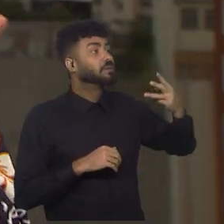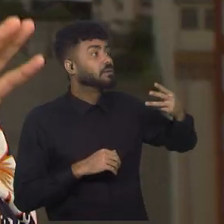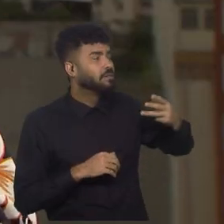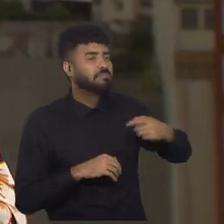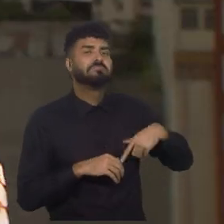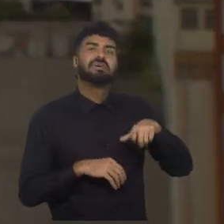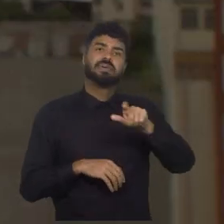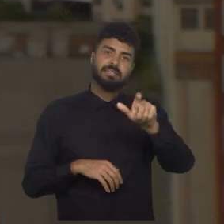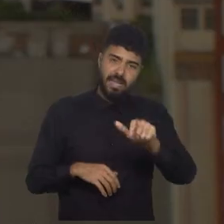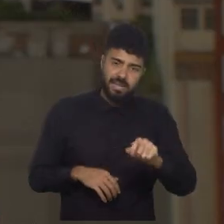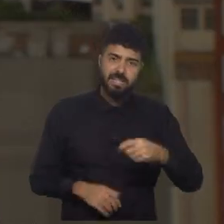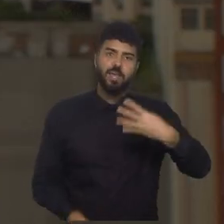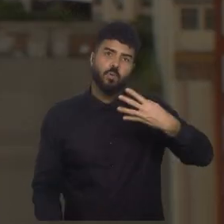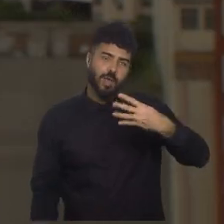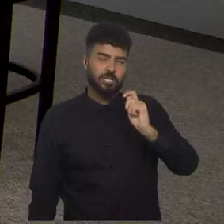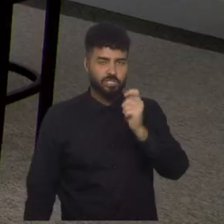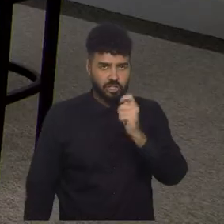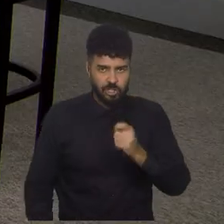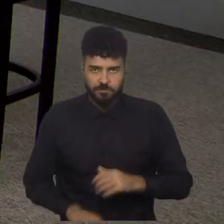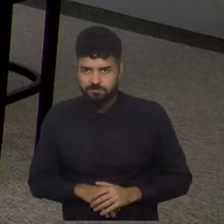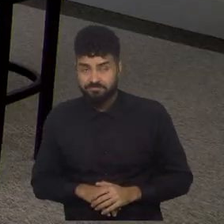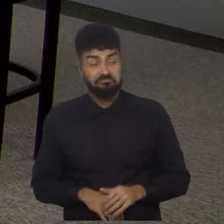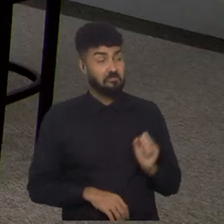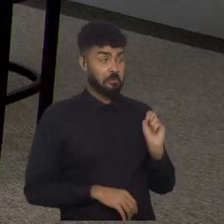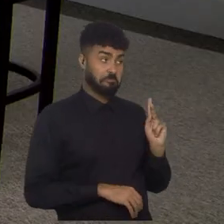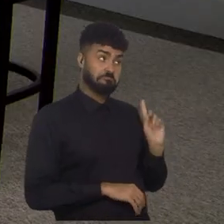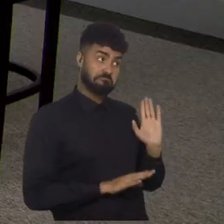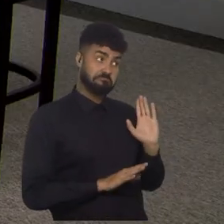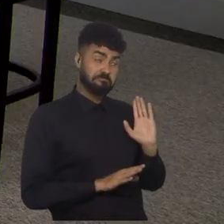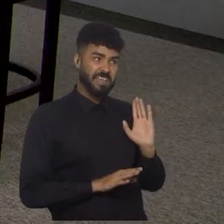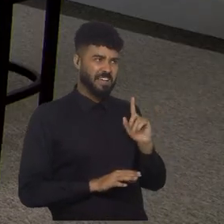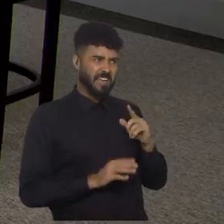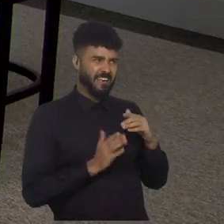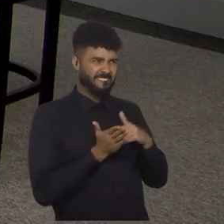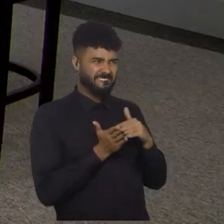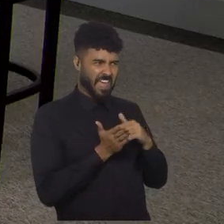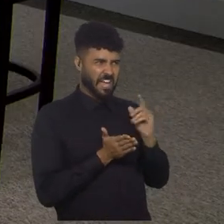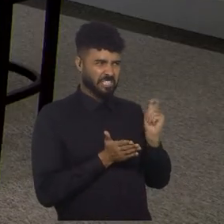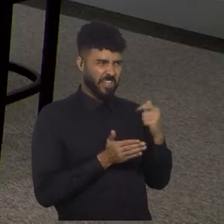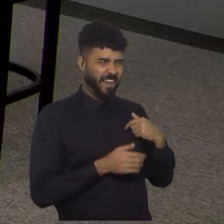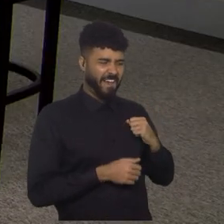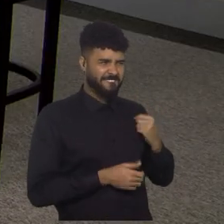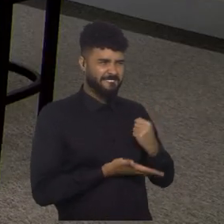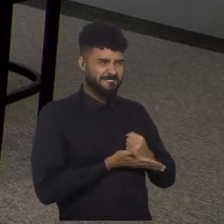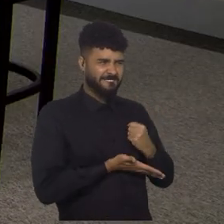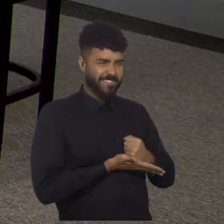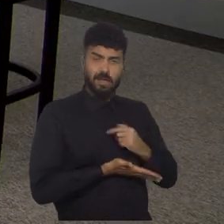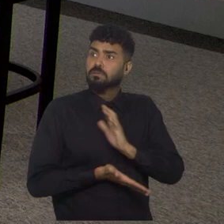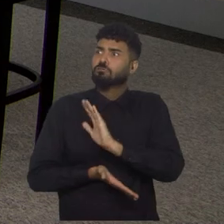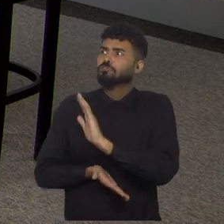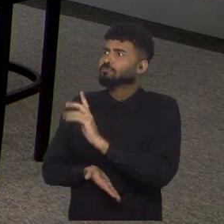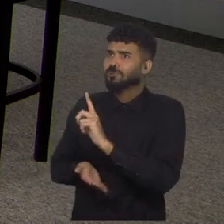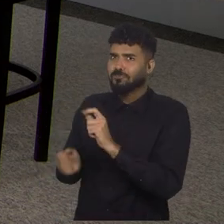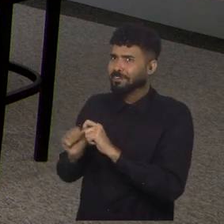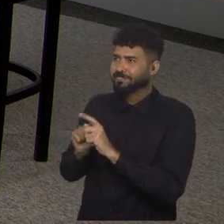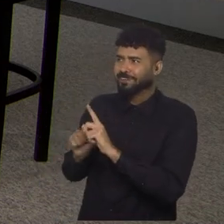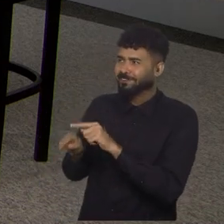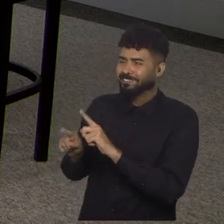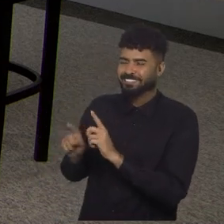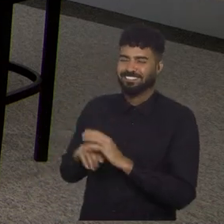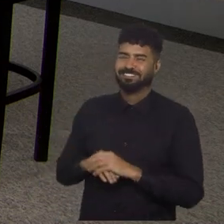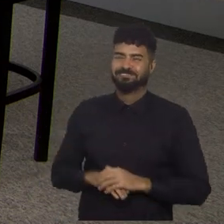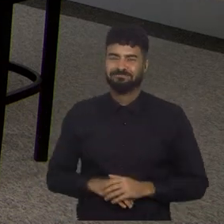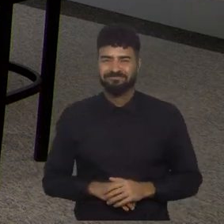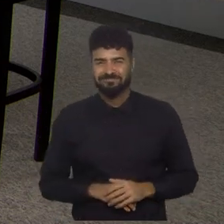vem a Itália, em quarto a Argentina. Argentina. Não é cisma para o argentino, nem não. Nem um pouco, pelo amor de Deus. Diga lá, Rafa.